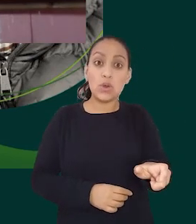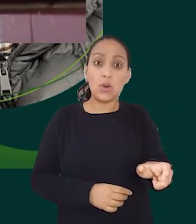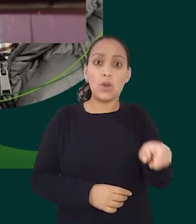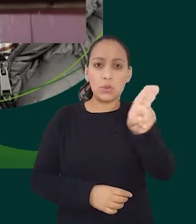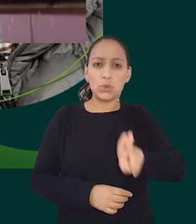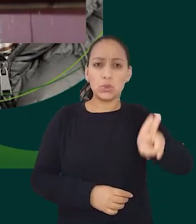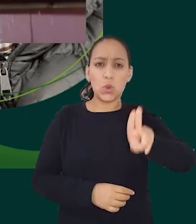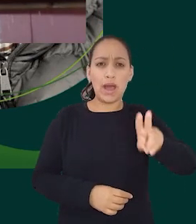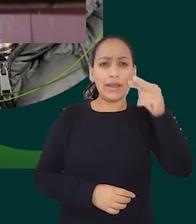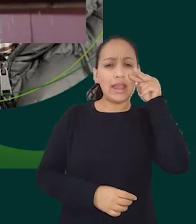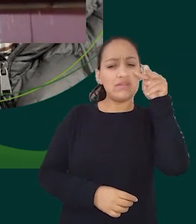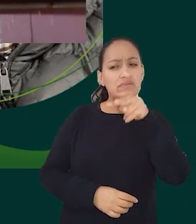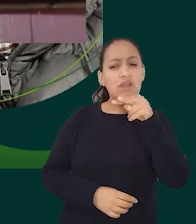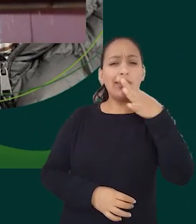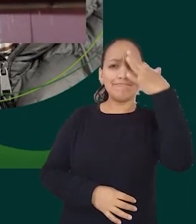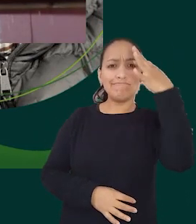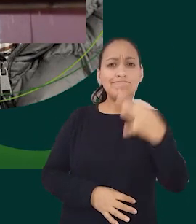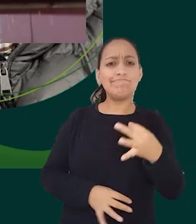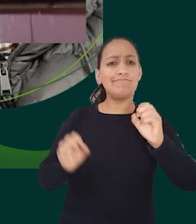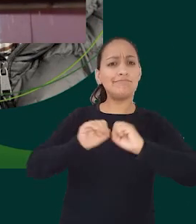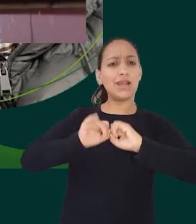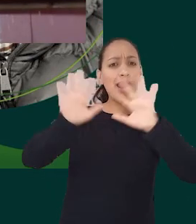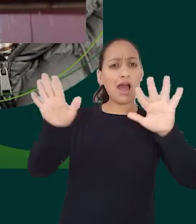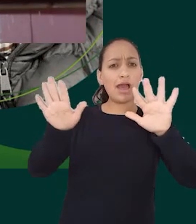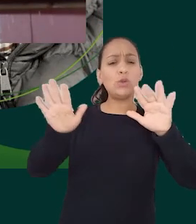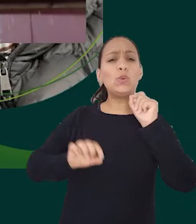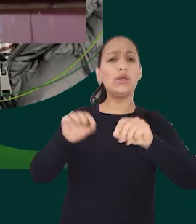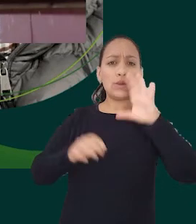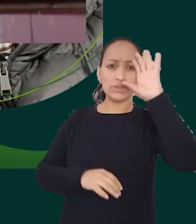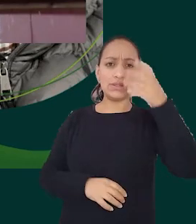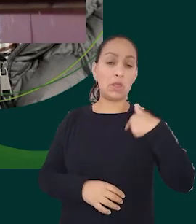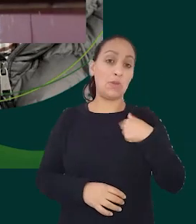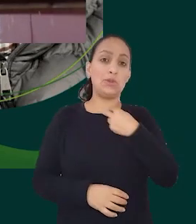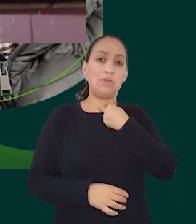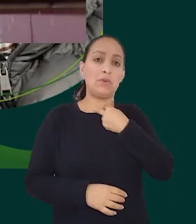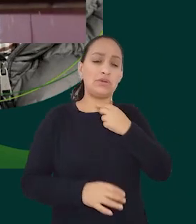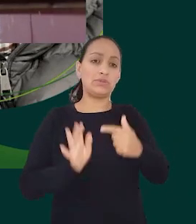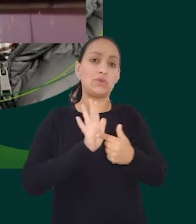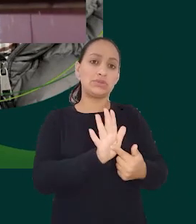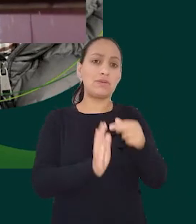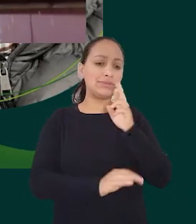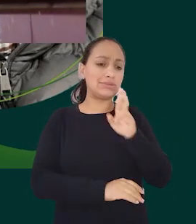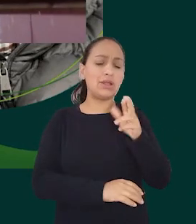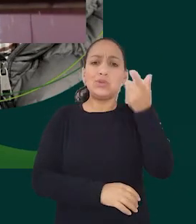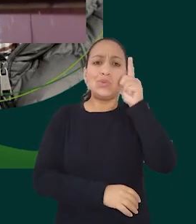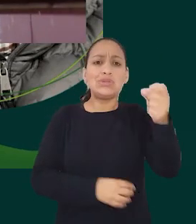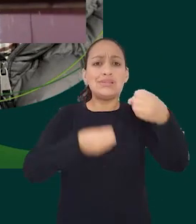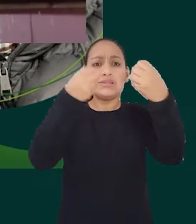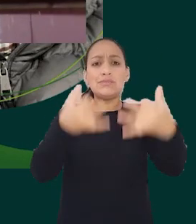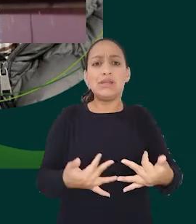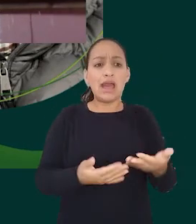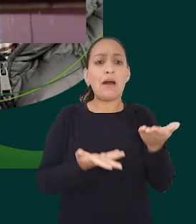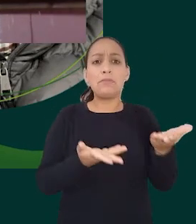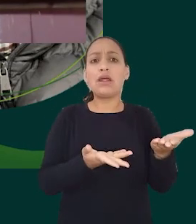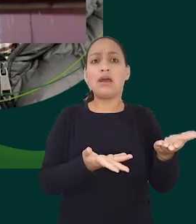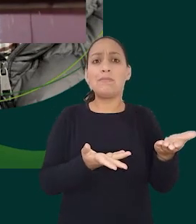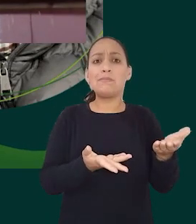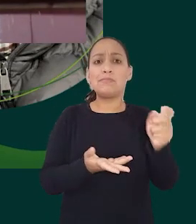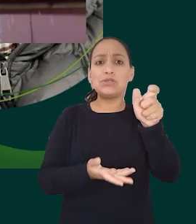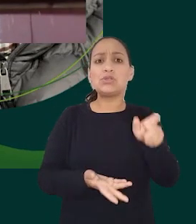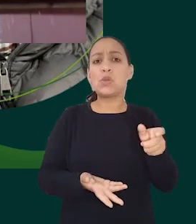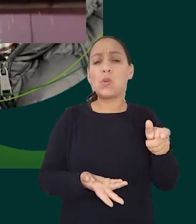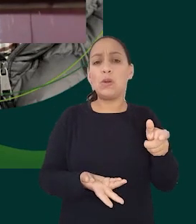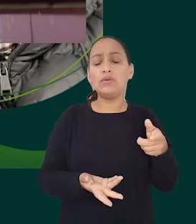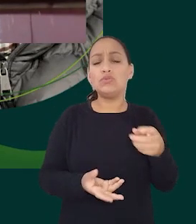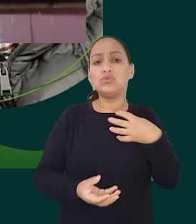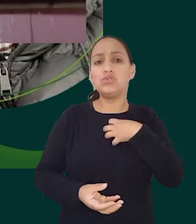clareza, né, o que está acontecendo. Não posso apresentar um resultado e não conseguir explicar isso de maneira